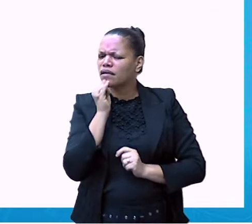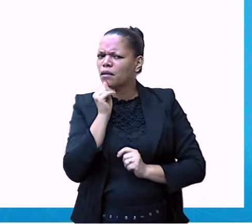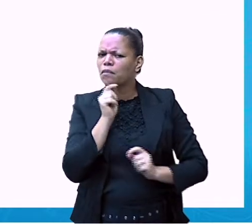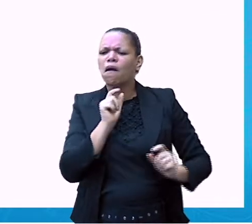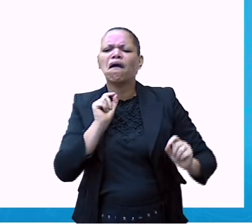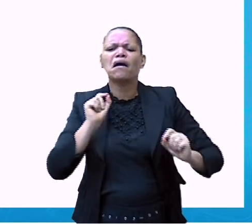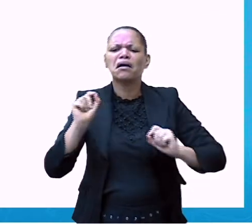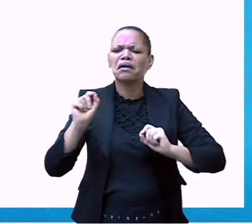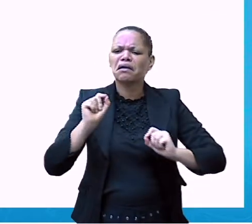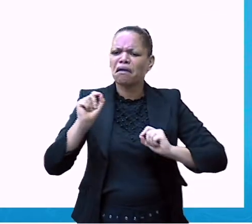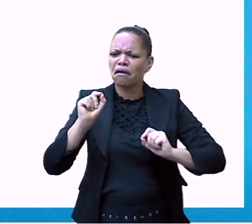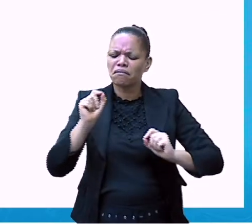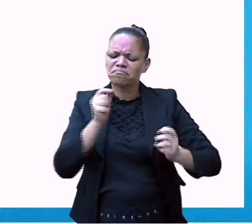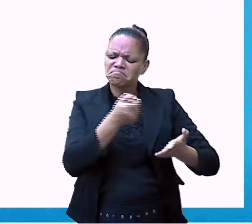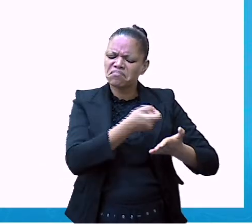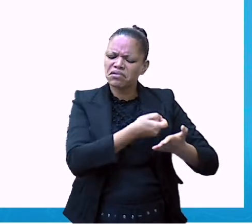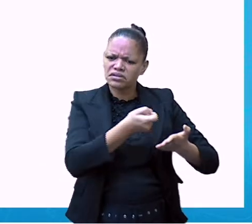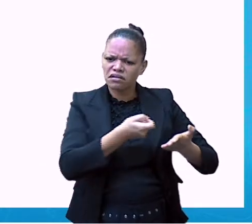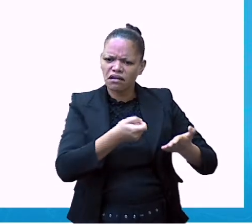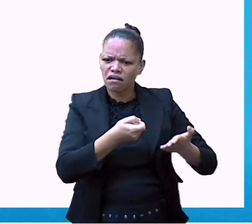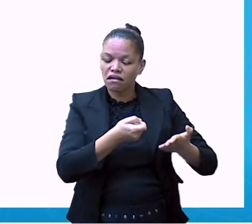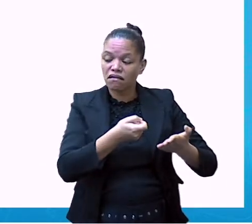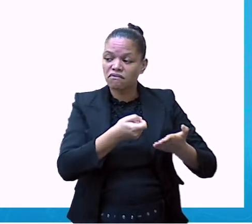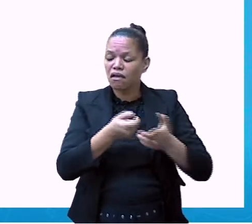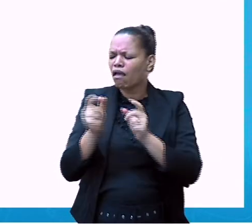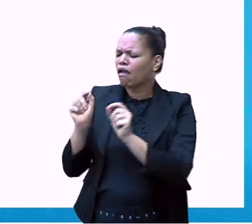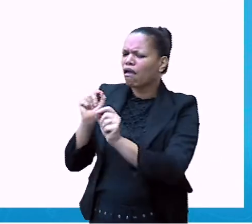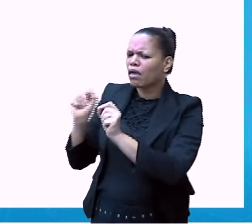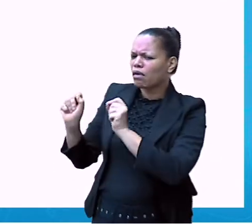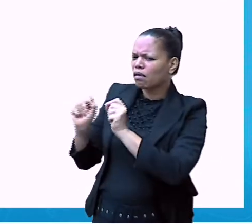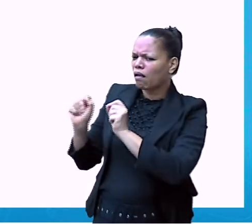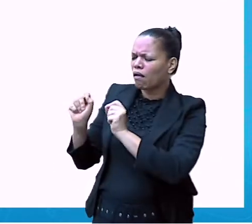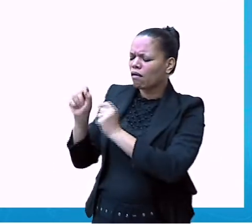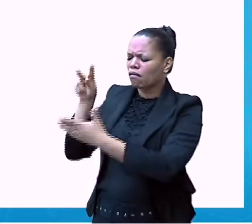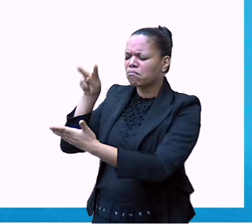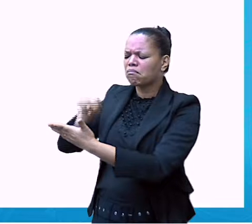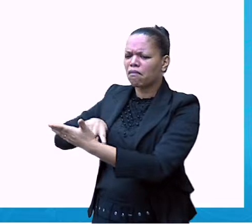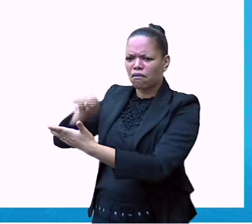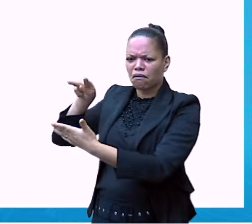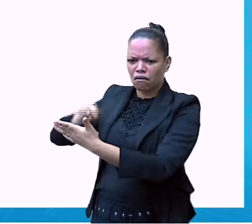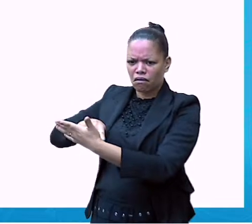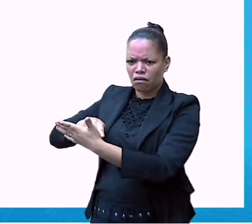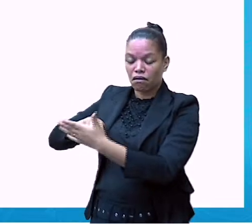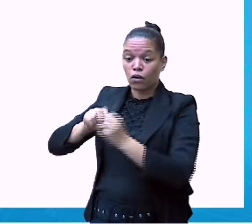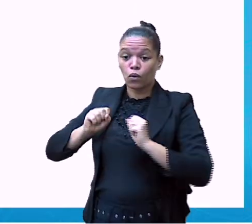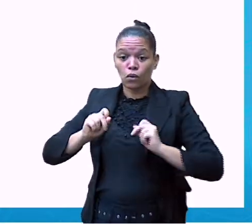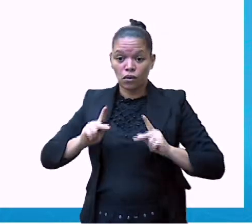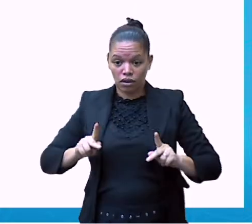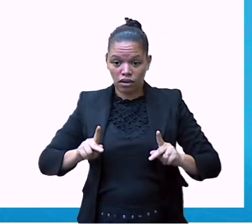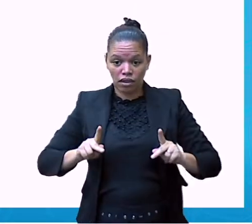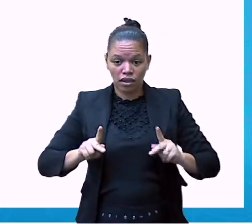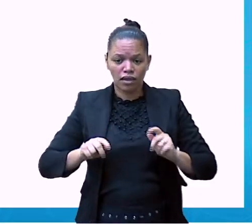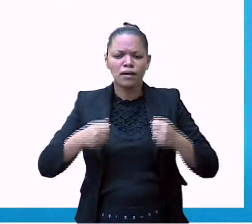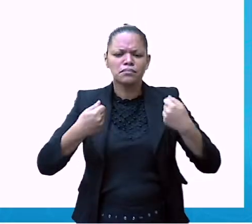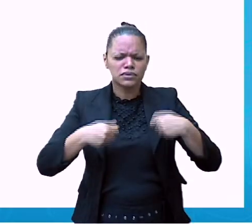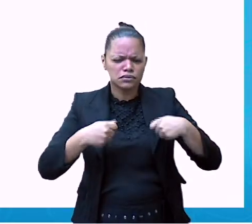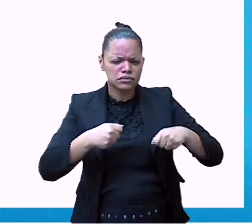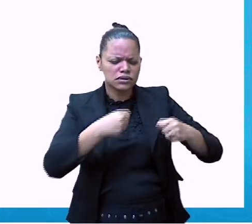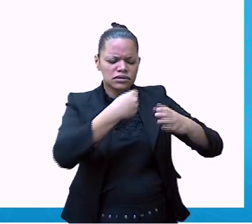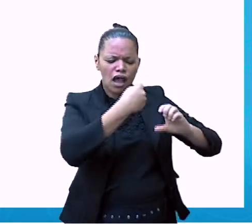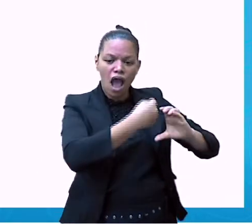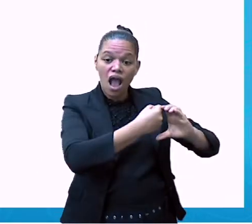está escrevendo e o leitor é quem está lendo. Então, a característica do texto